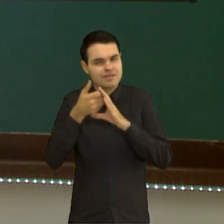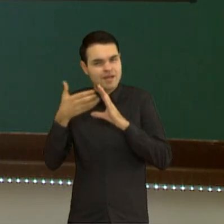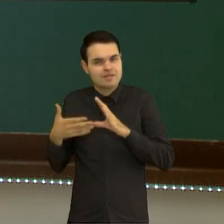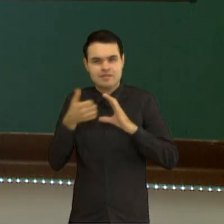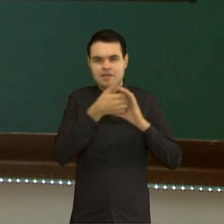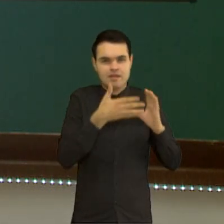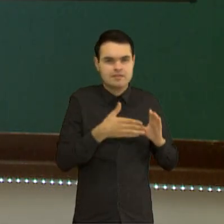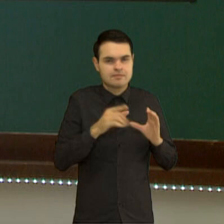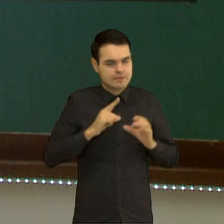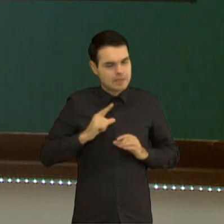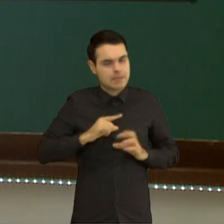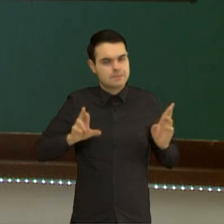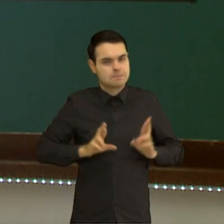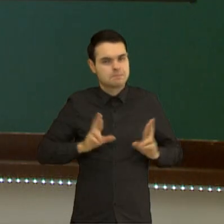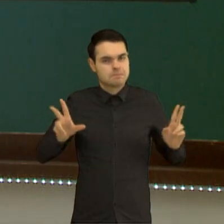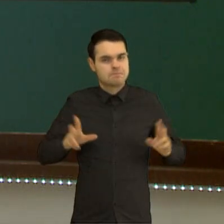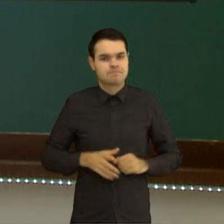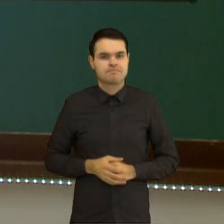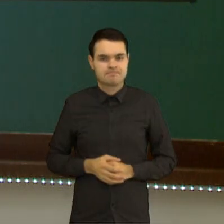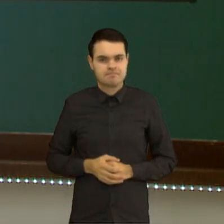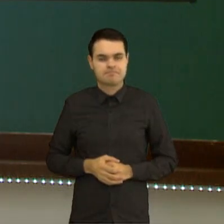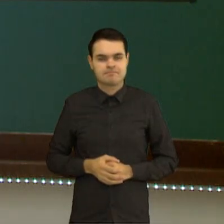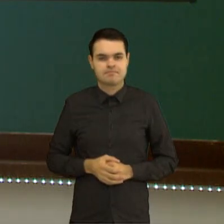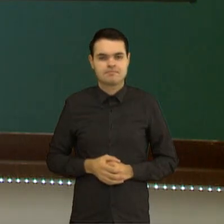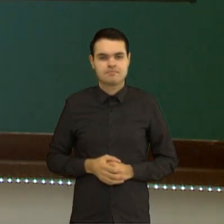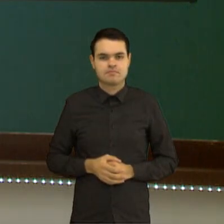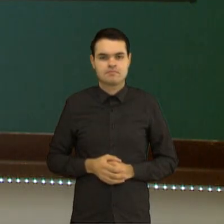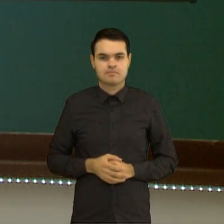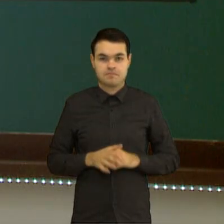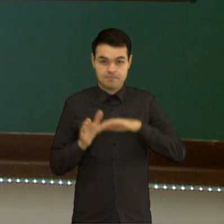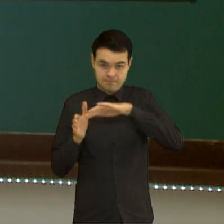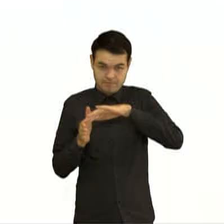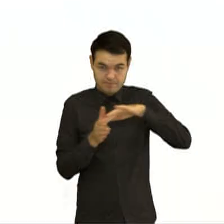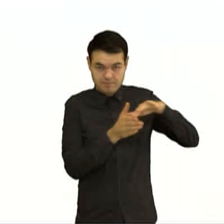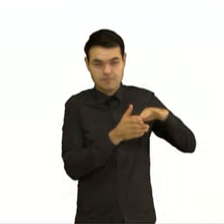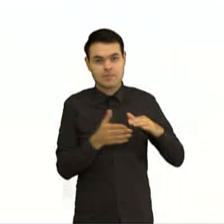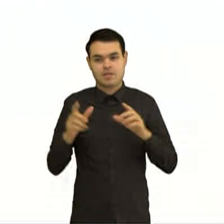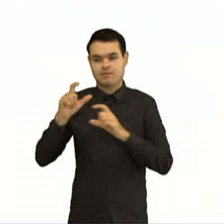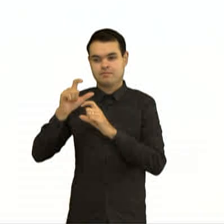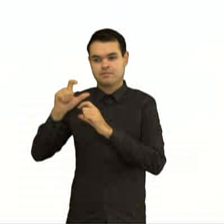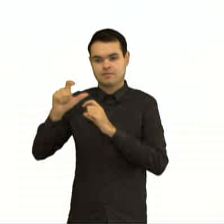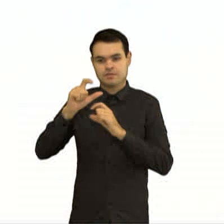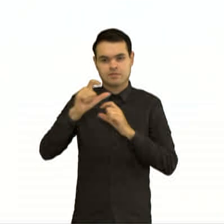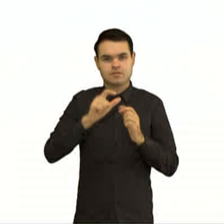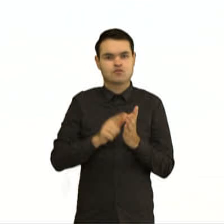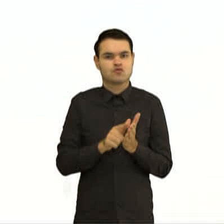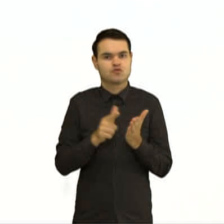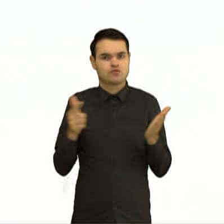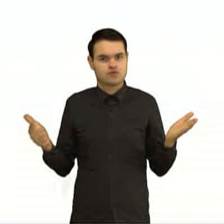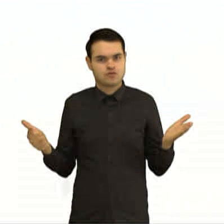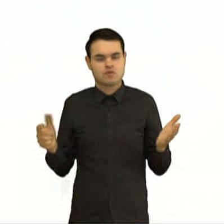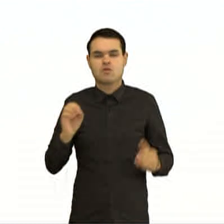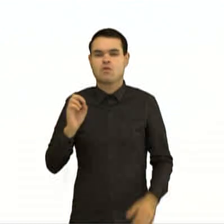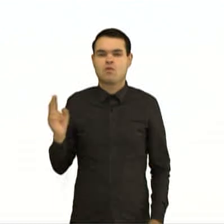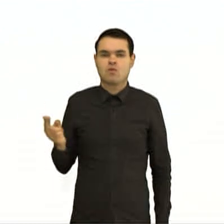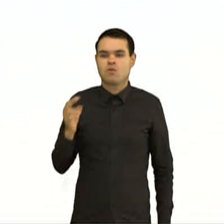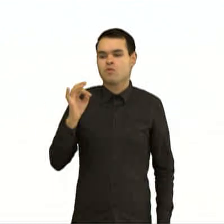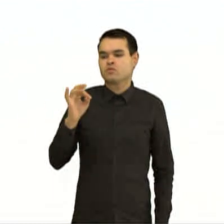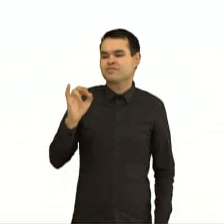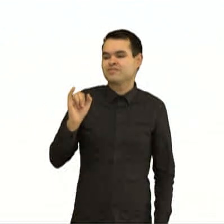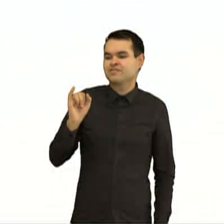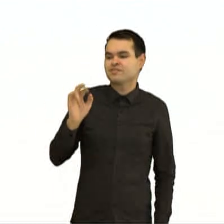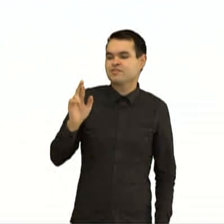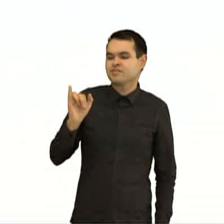características diferentes? Vamos falar sobre a tira. A tira de jornal ou tirinha, como é